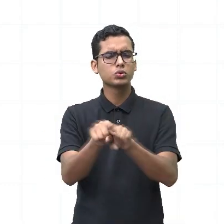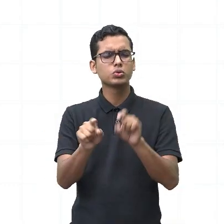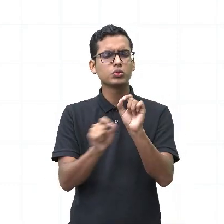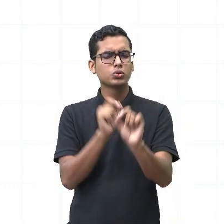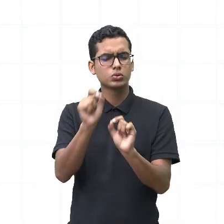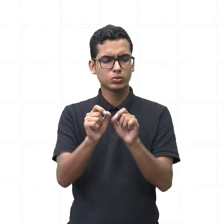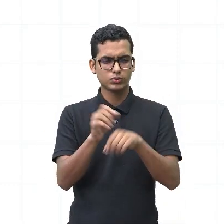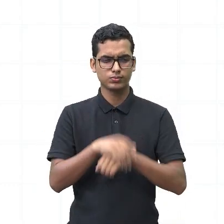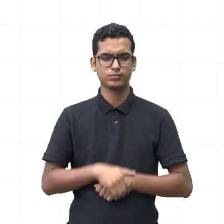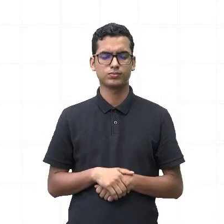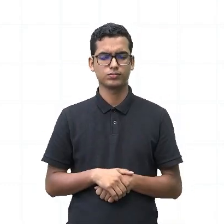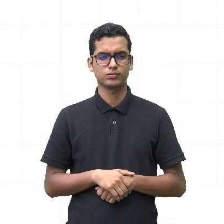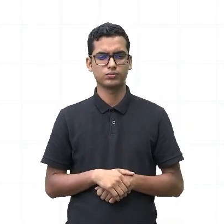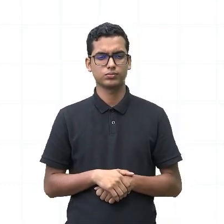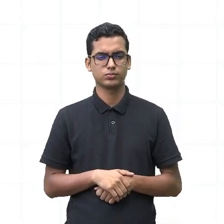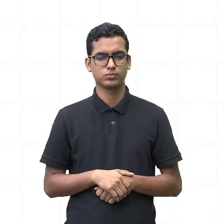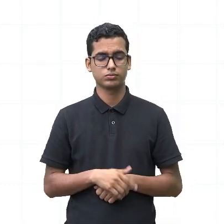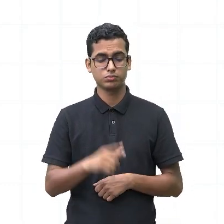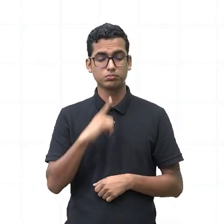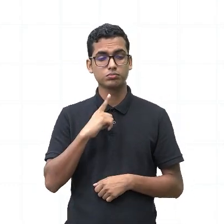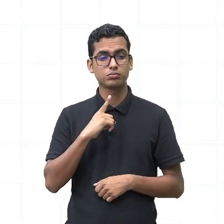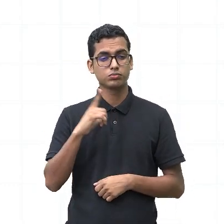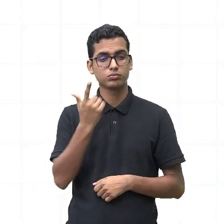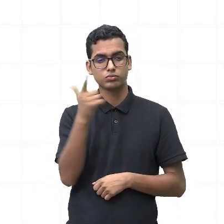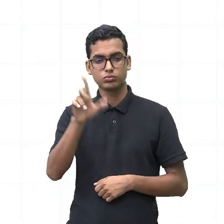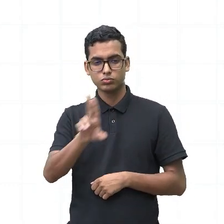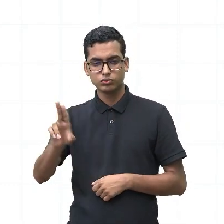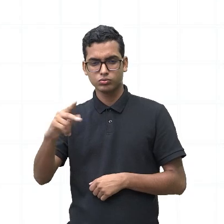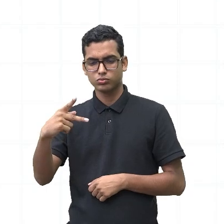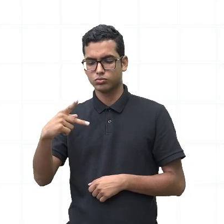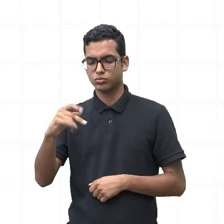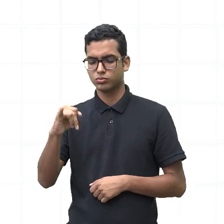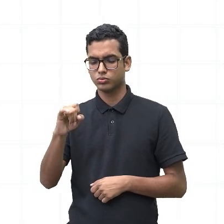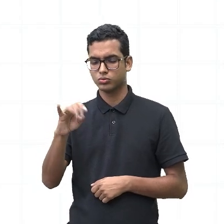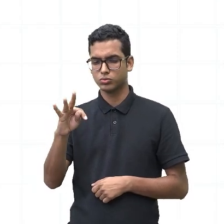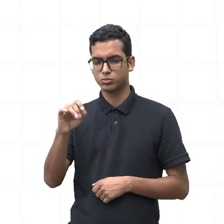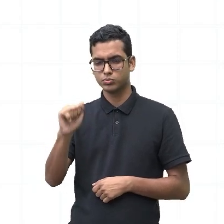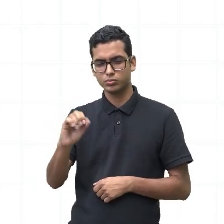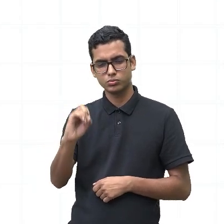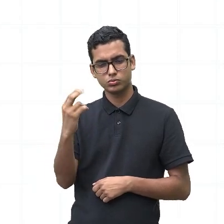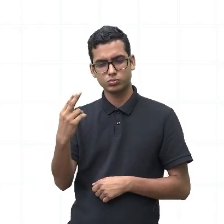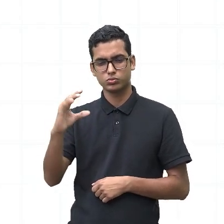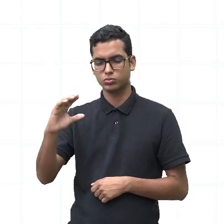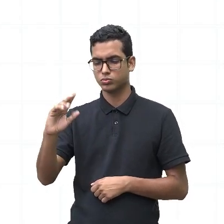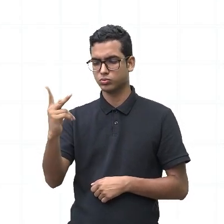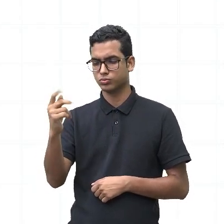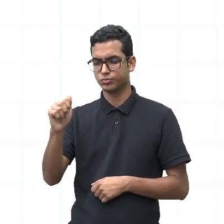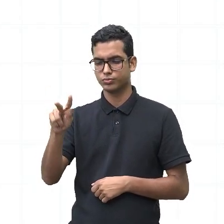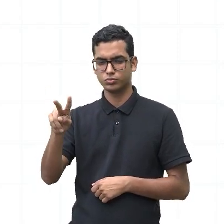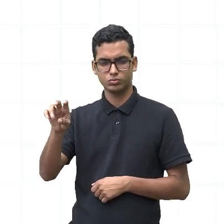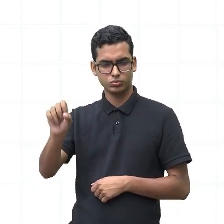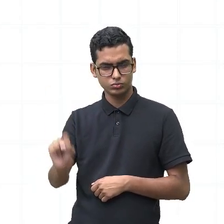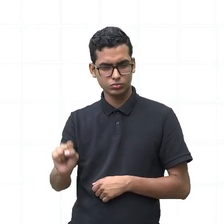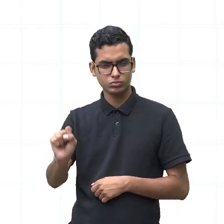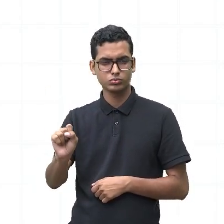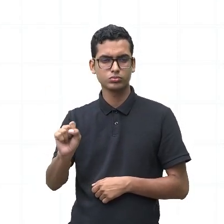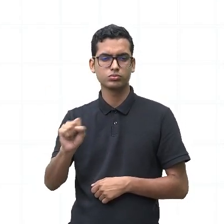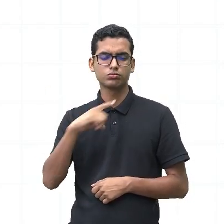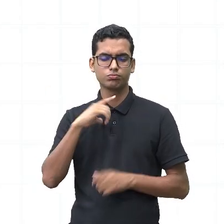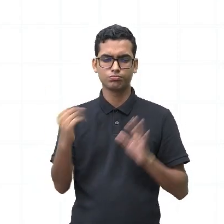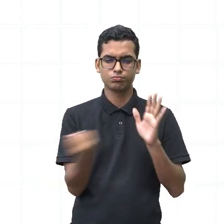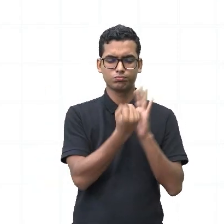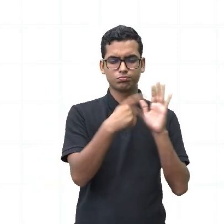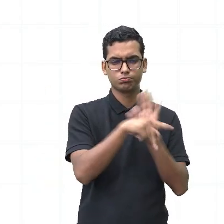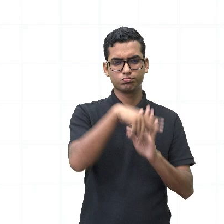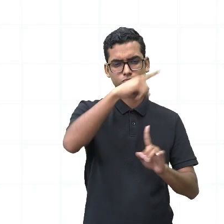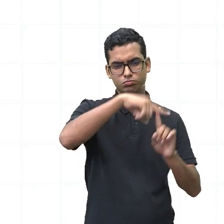As marcas tipográficas, também chamadas de pistas ou chaves tipográficas, eu prefiro usar marcas tipográficas, tá bom?